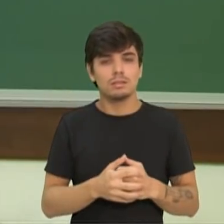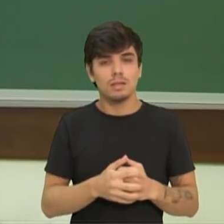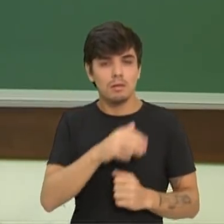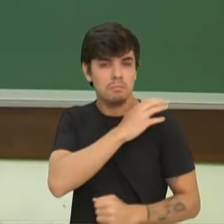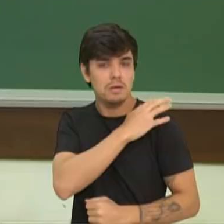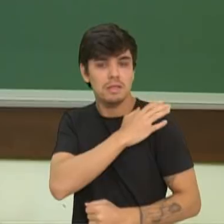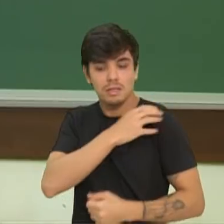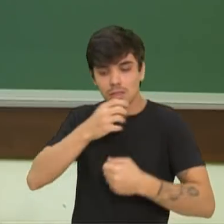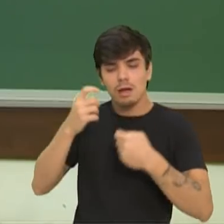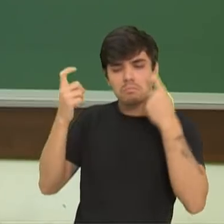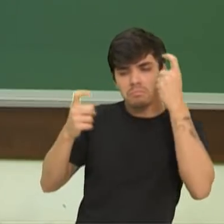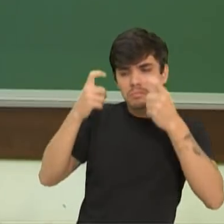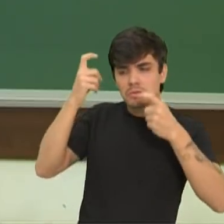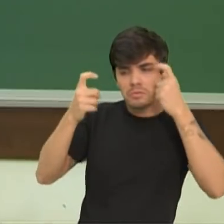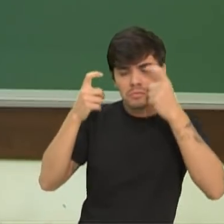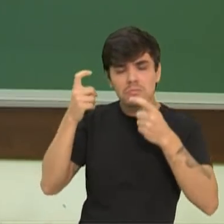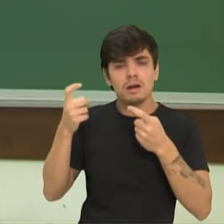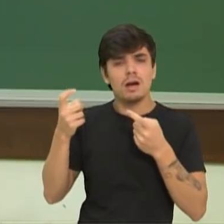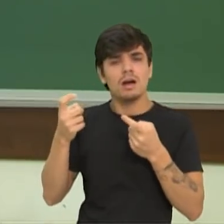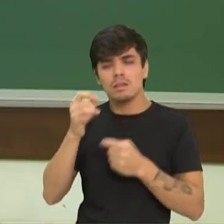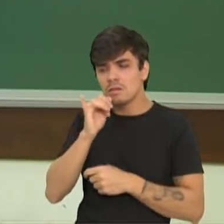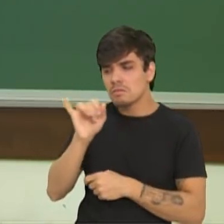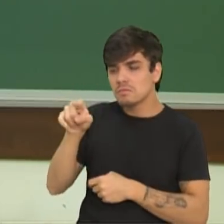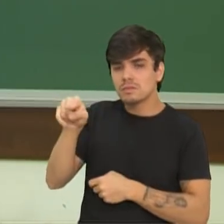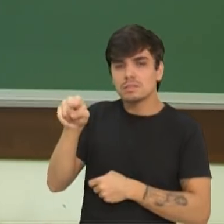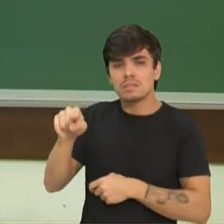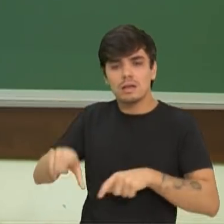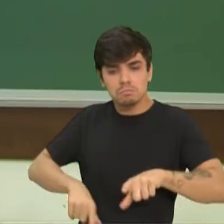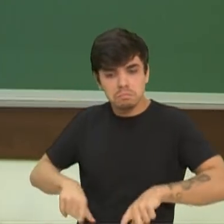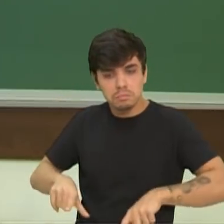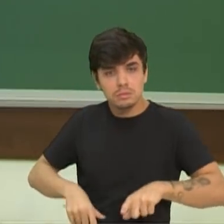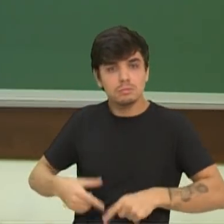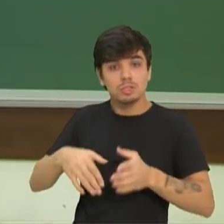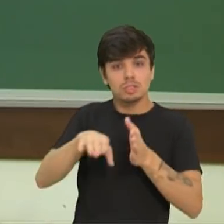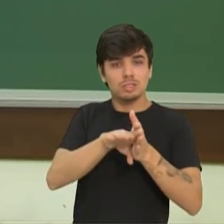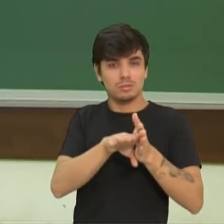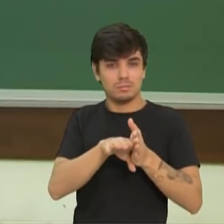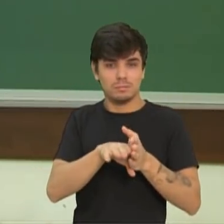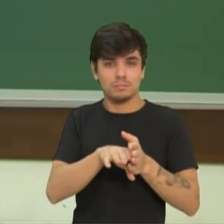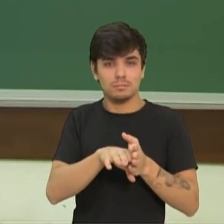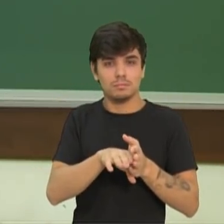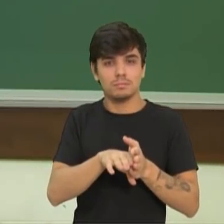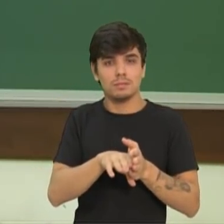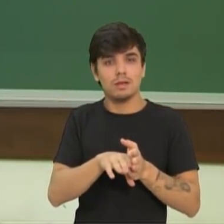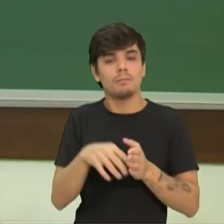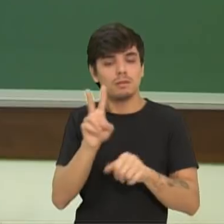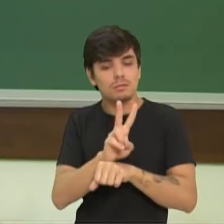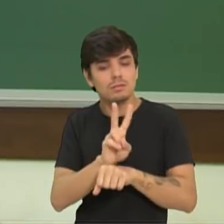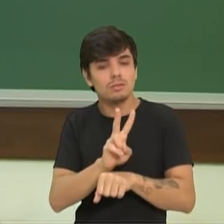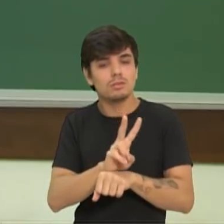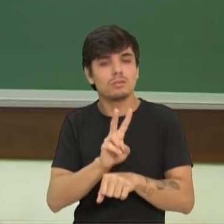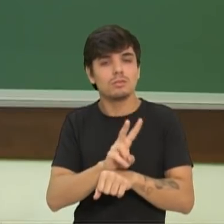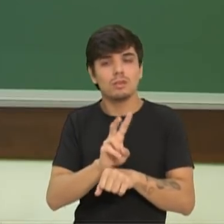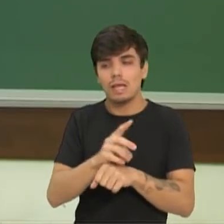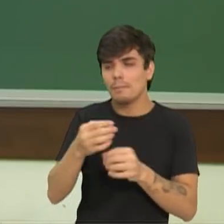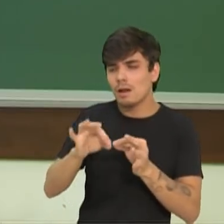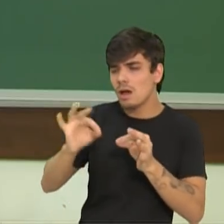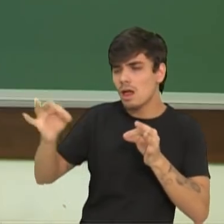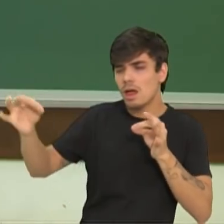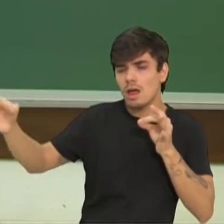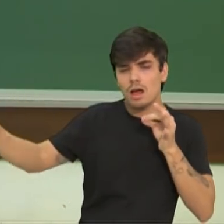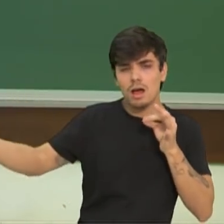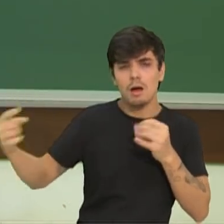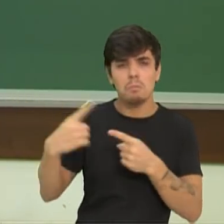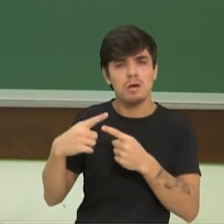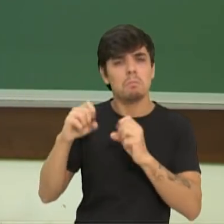se preocupar, ter esse cuidado em avisar os primos que chegaram para tomarem cuidado de não irem tão longe, porque eles